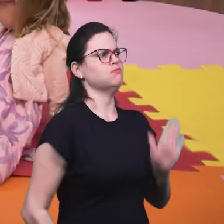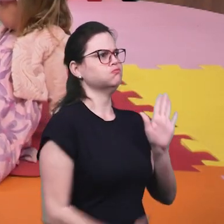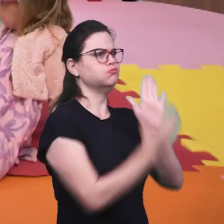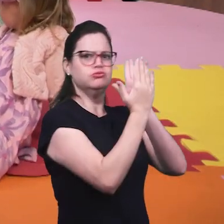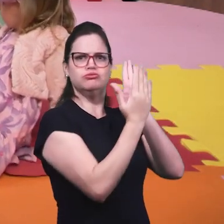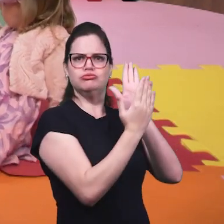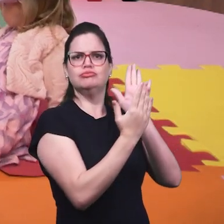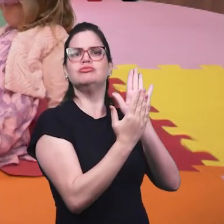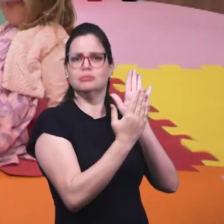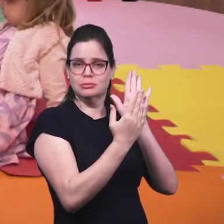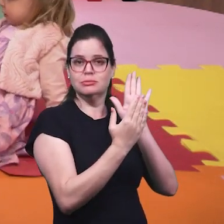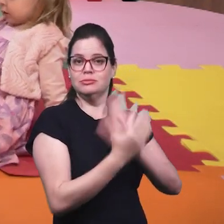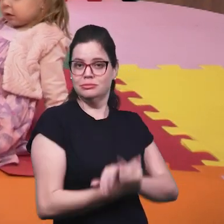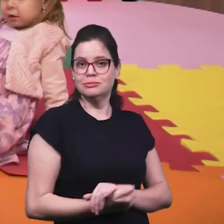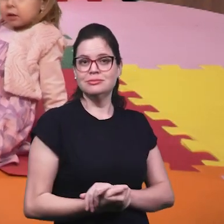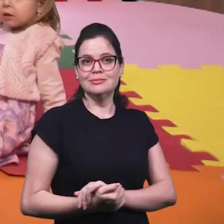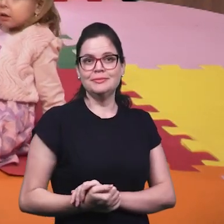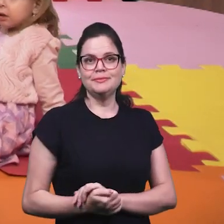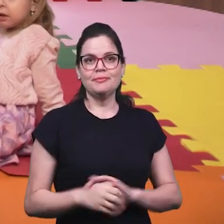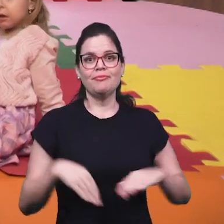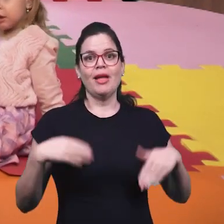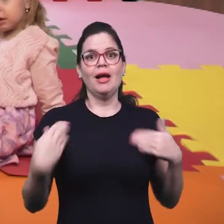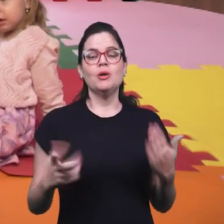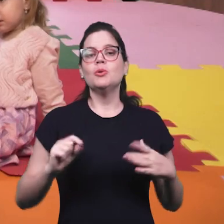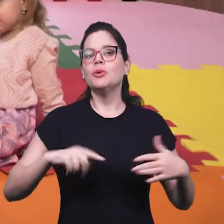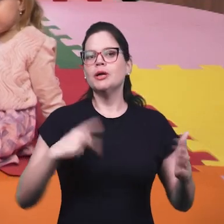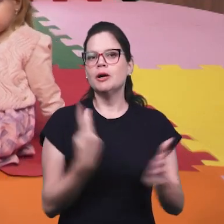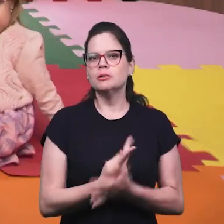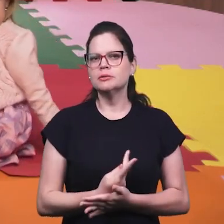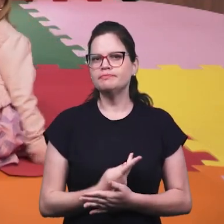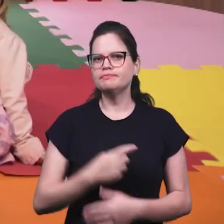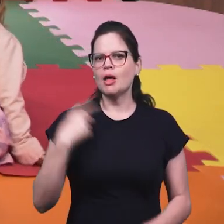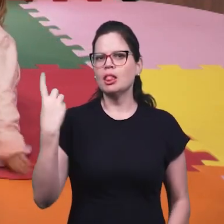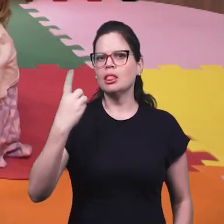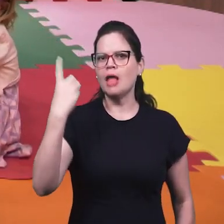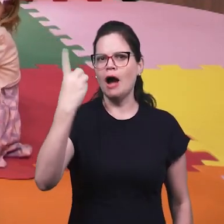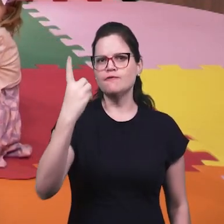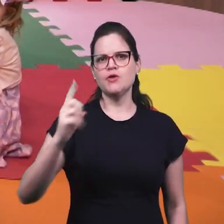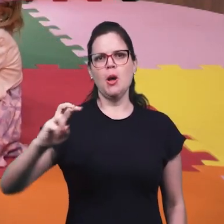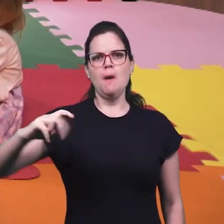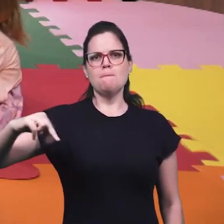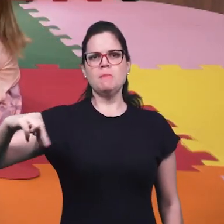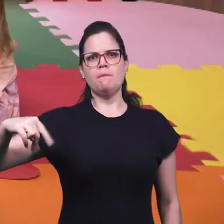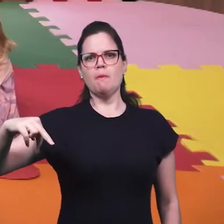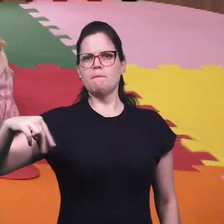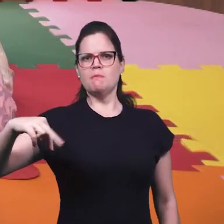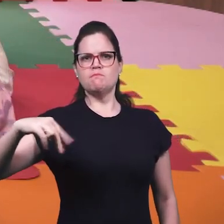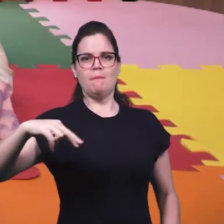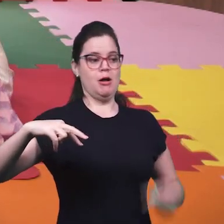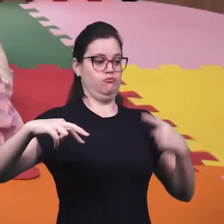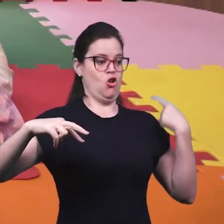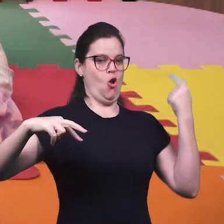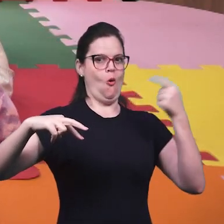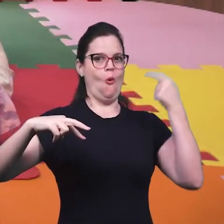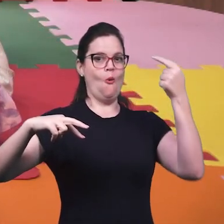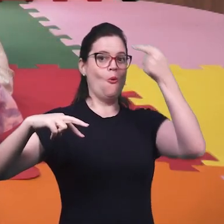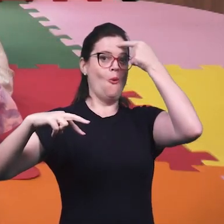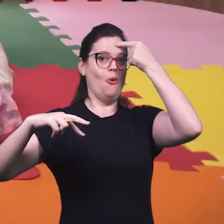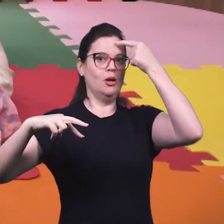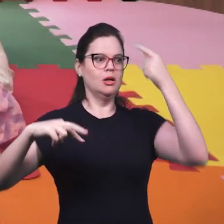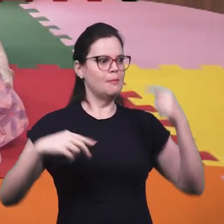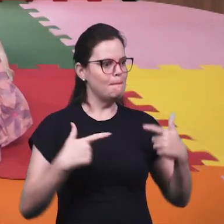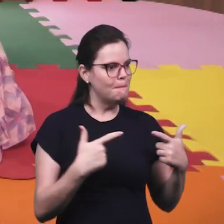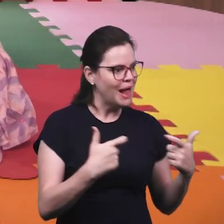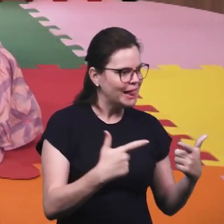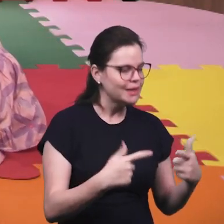Davi foi até o exército de Filisteu, foi até o campo de batalha.